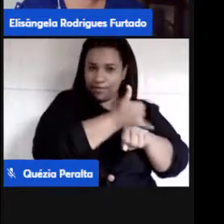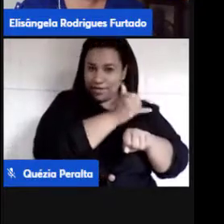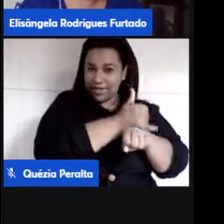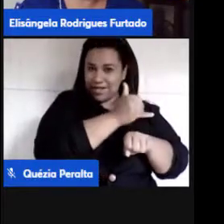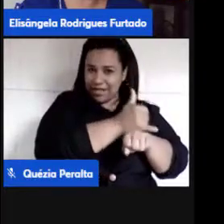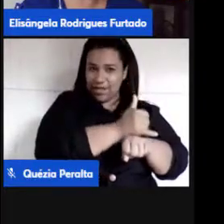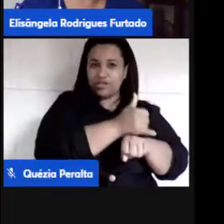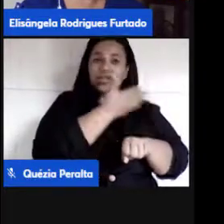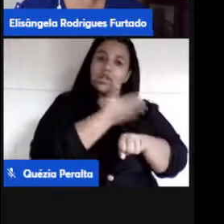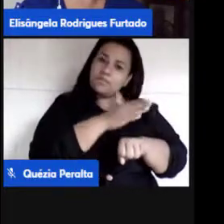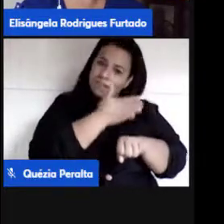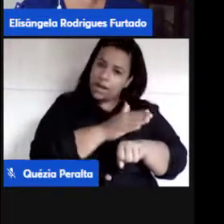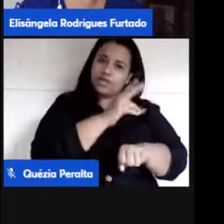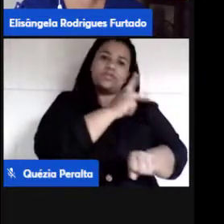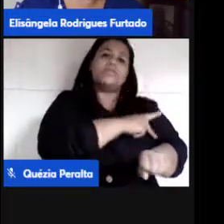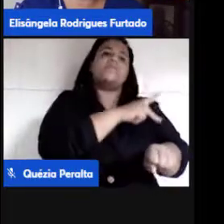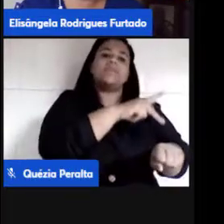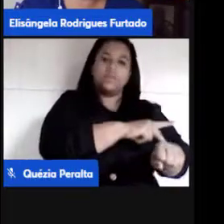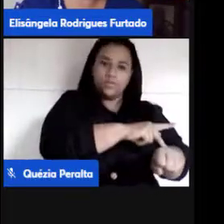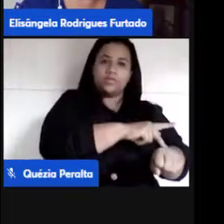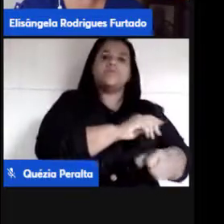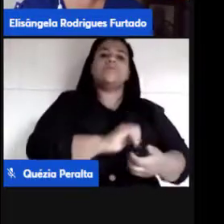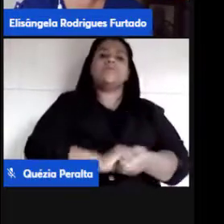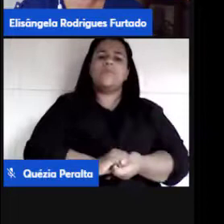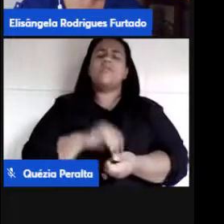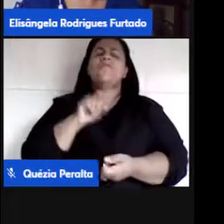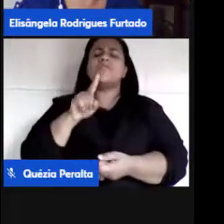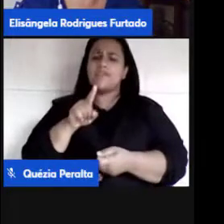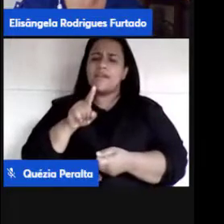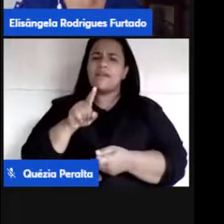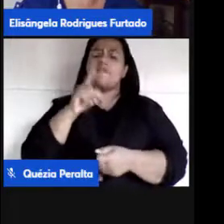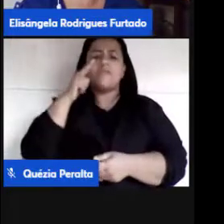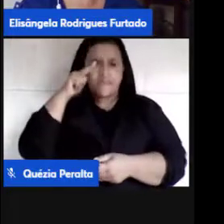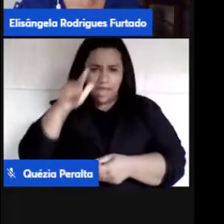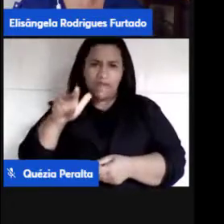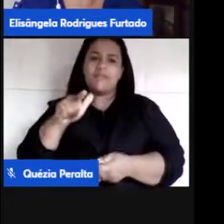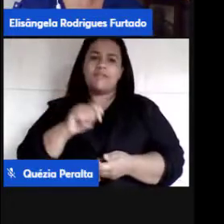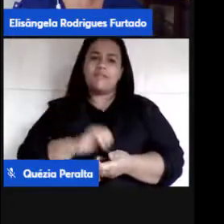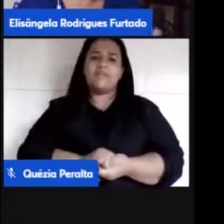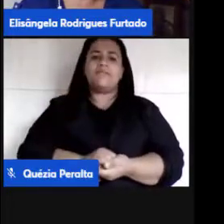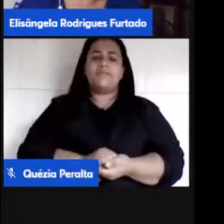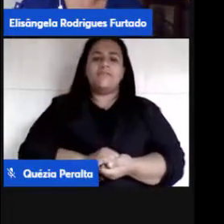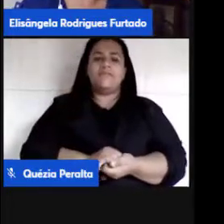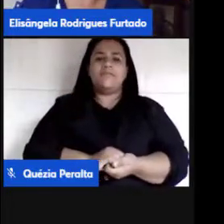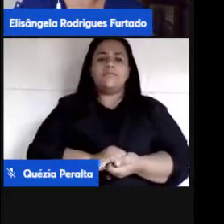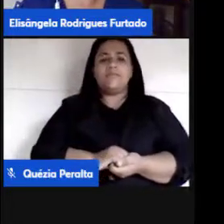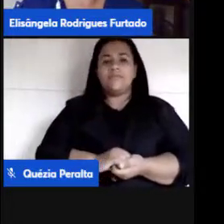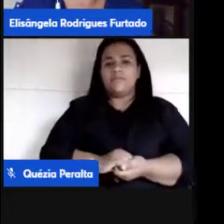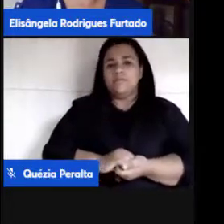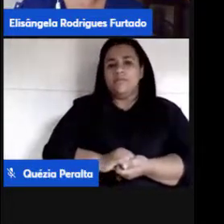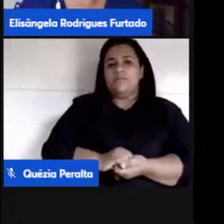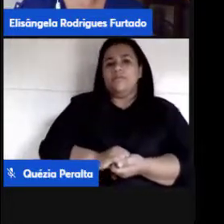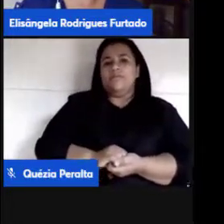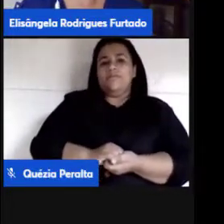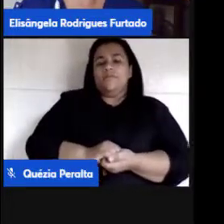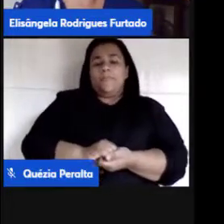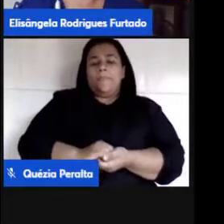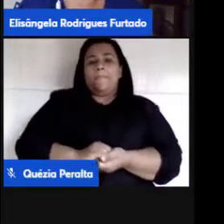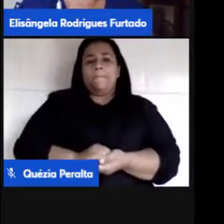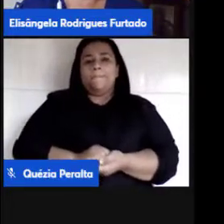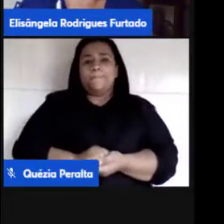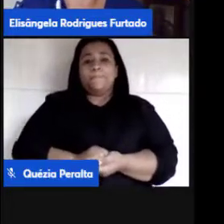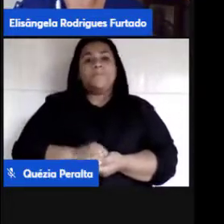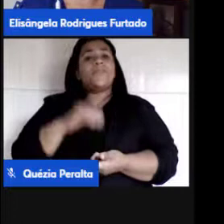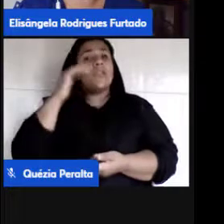você: você está preparado? Você consegue? Você está tentando trabalhar dessa forma? Eu